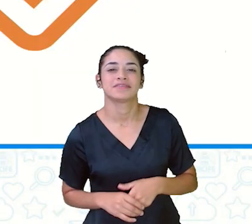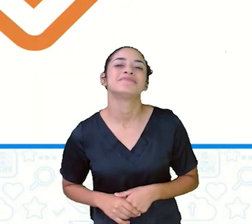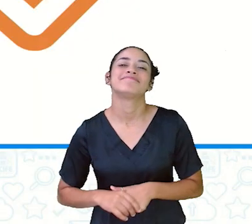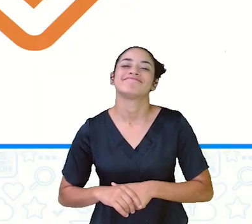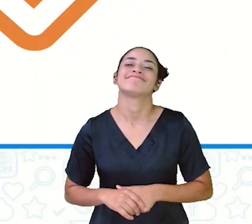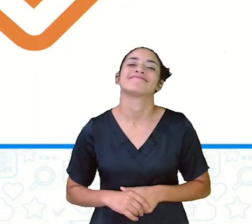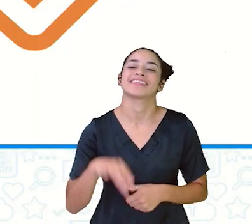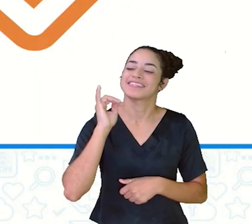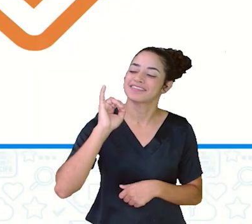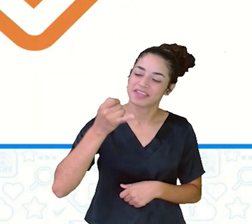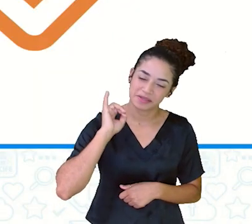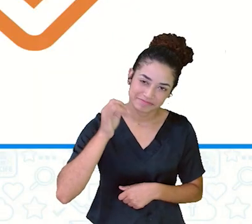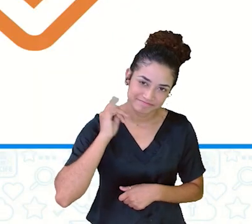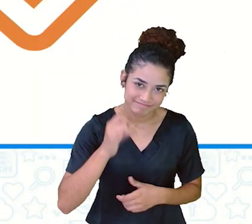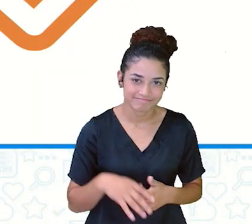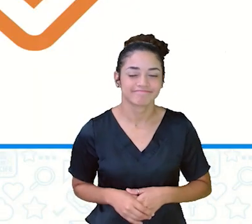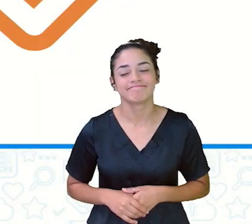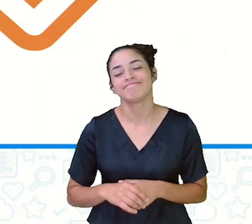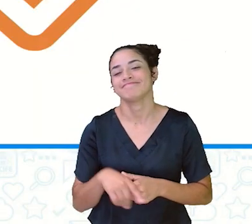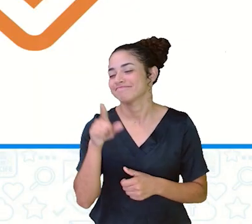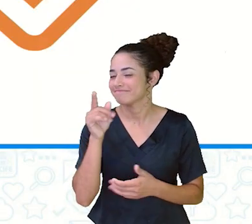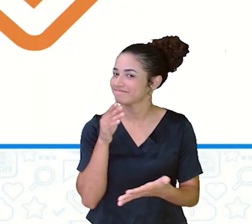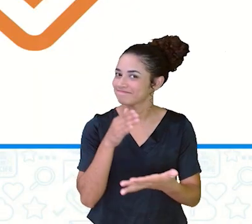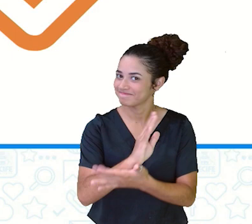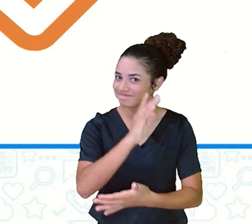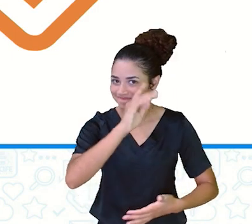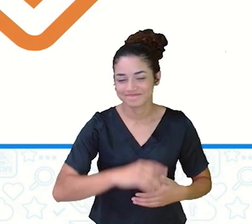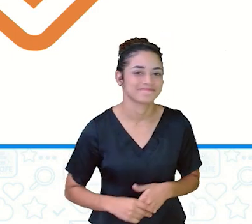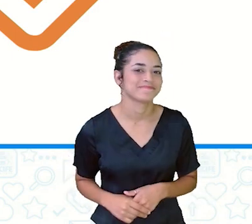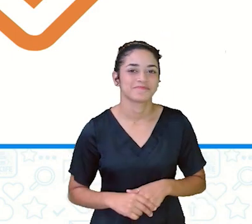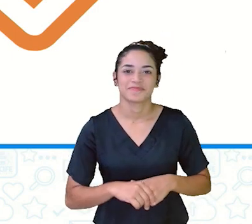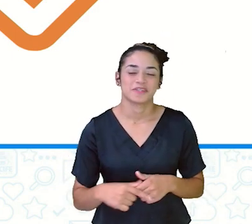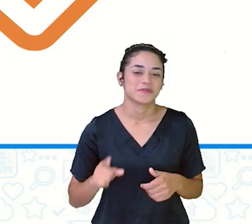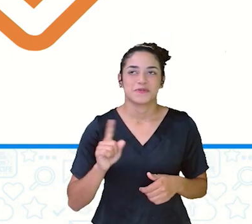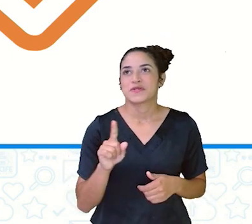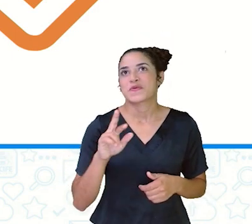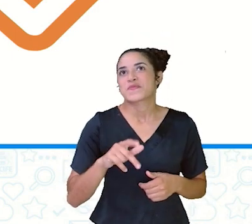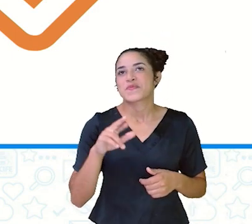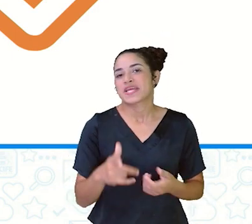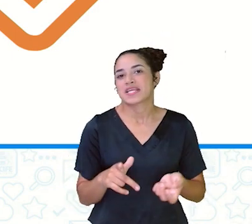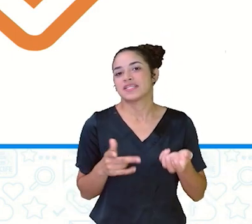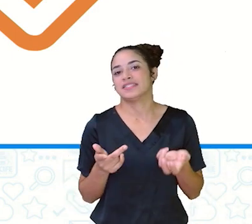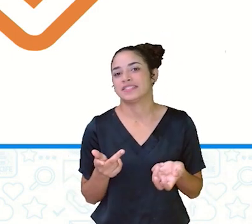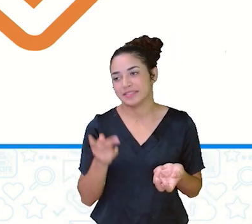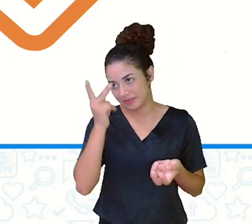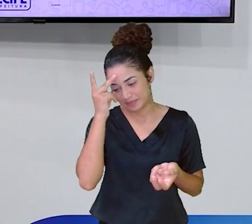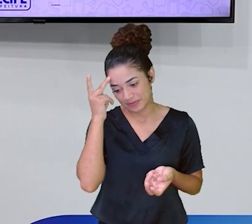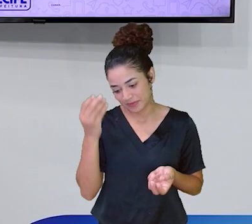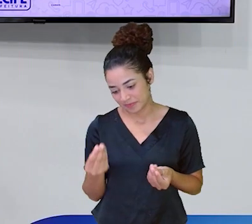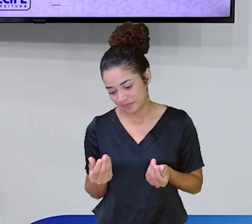Acertou quem disse que é uma crônica narrativa. Ele não estava aí, o cronista ou